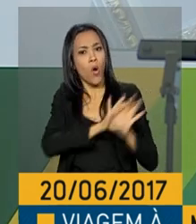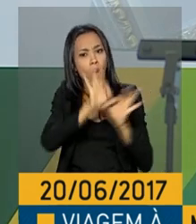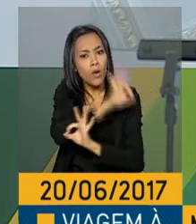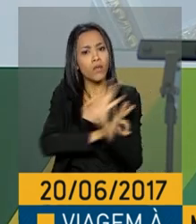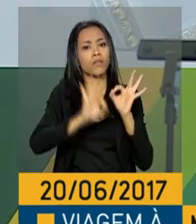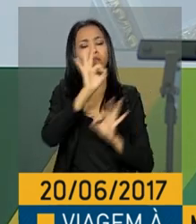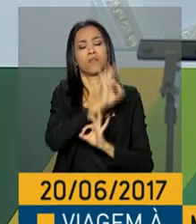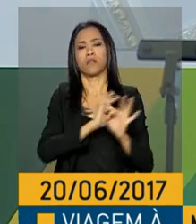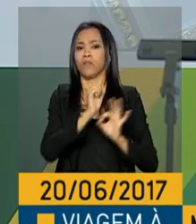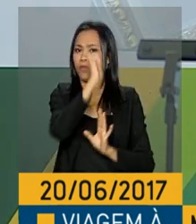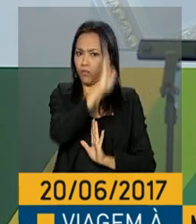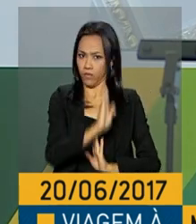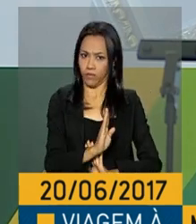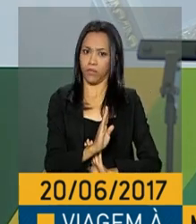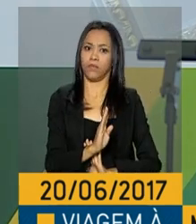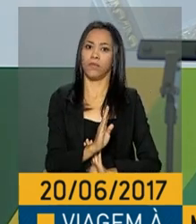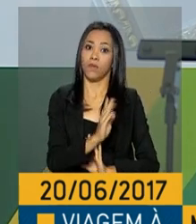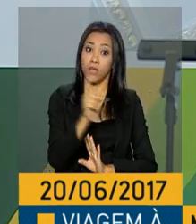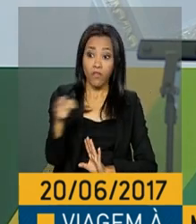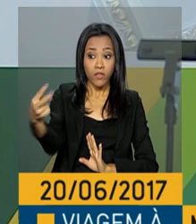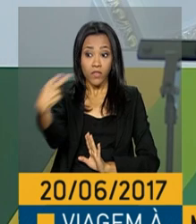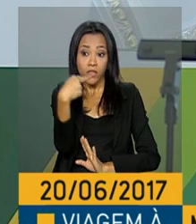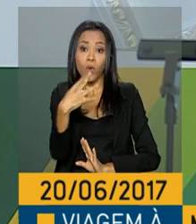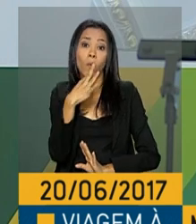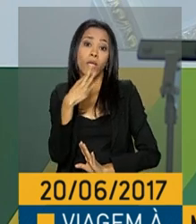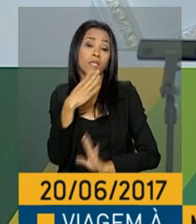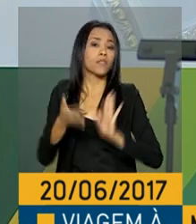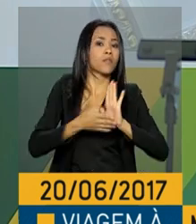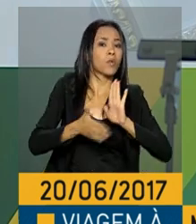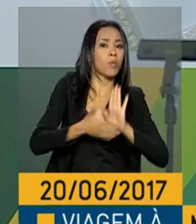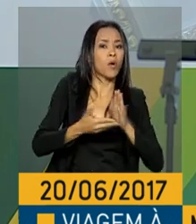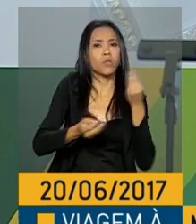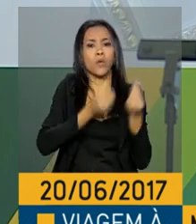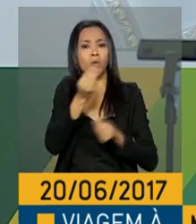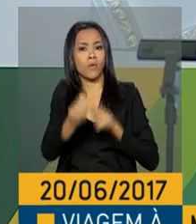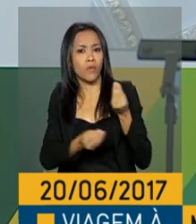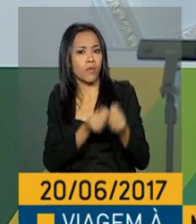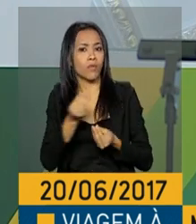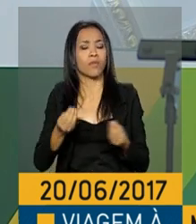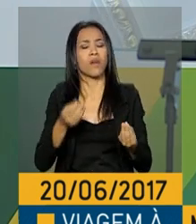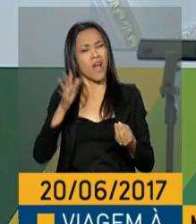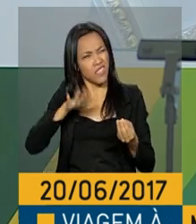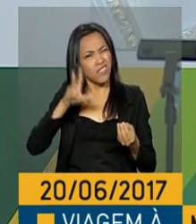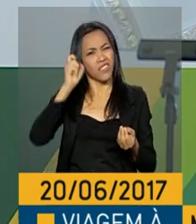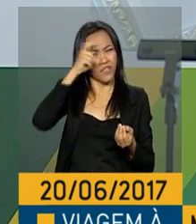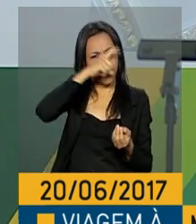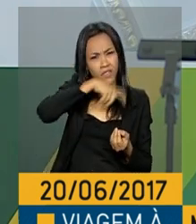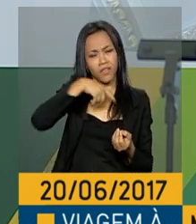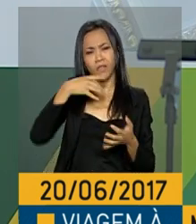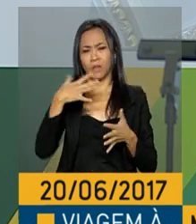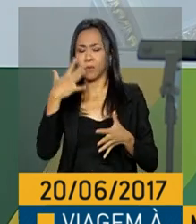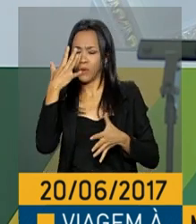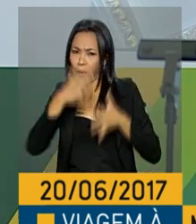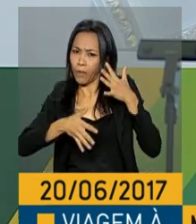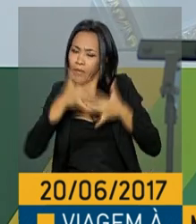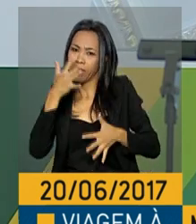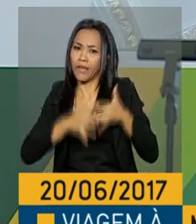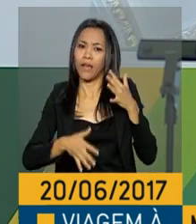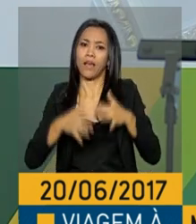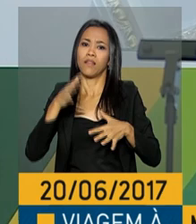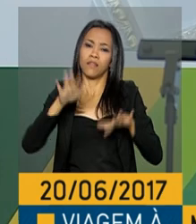que todos saibam quais as medidas, às vezes até mais difíceis, né? Mais complicadas, porque num primeiro momento